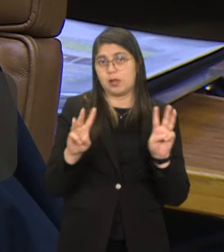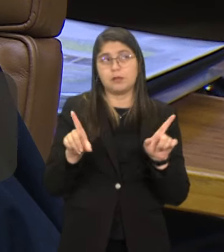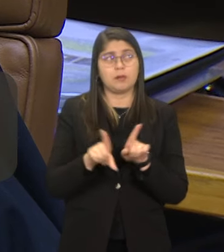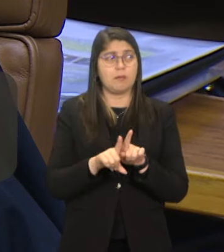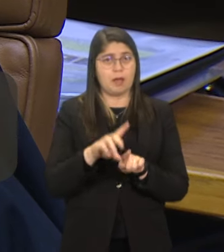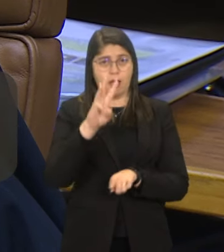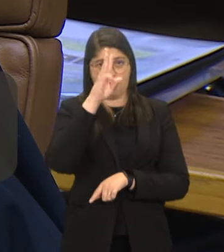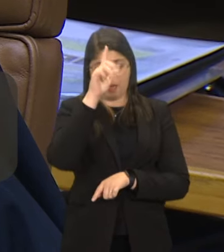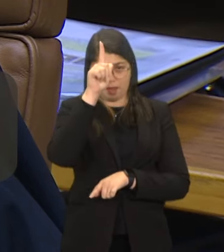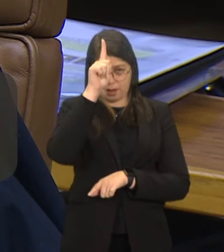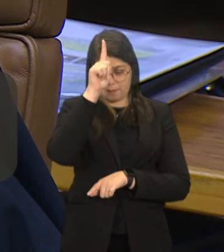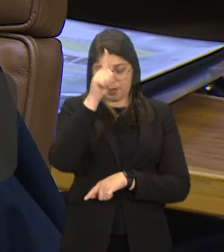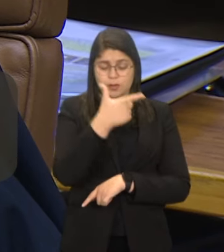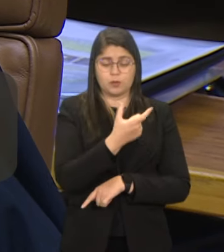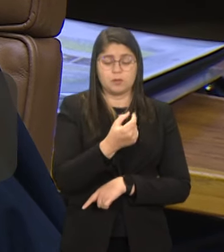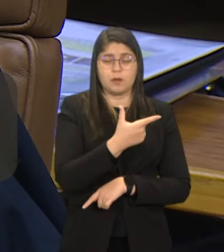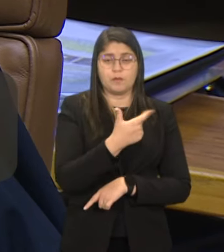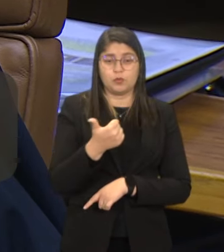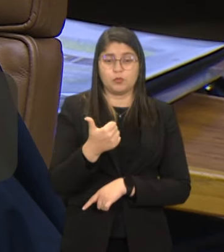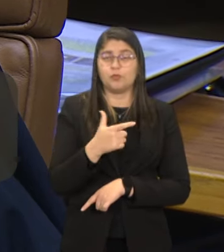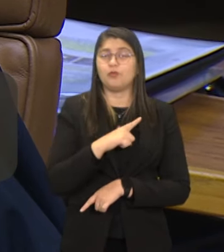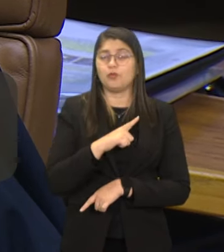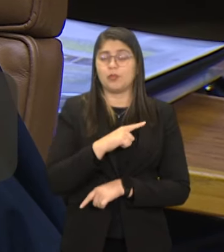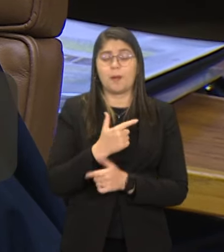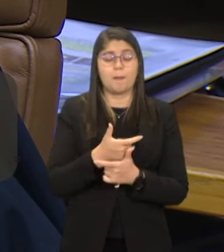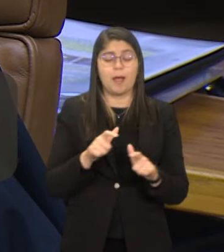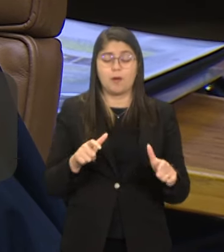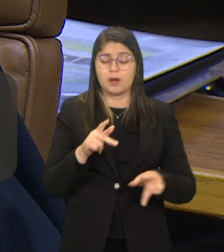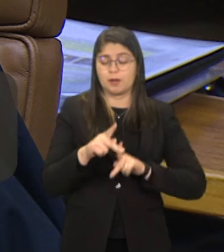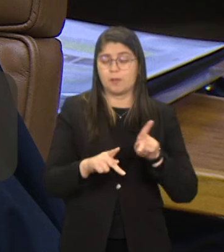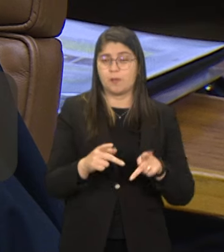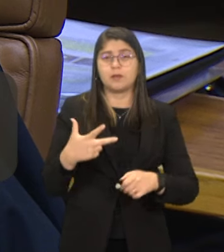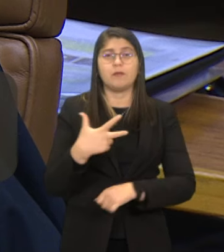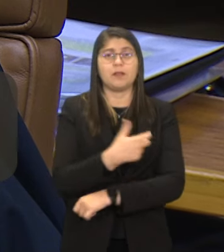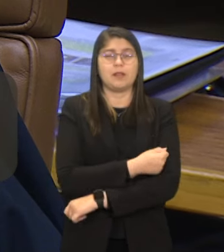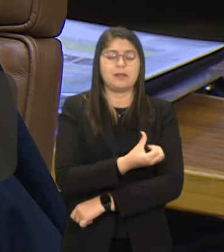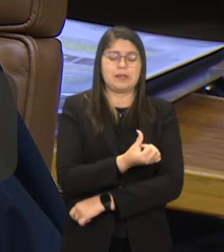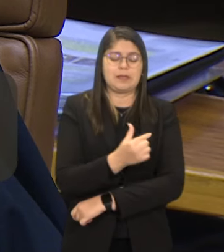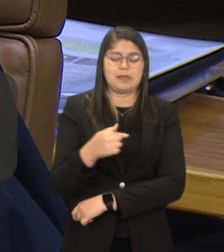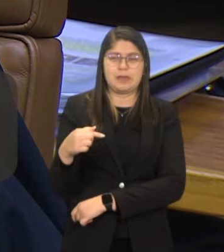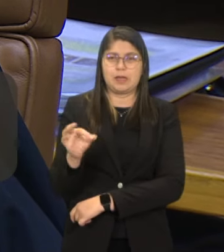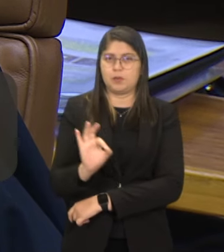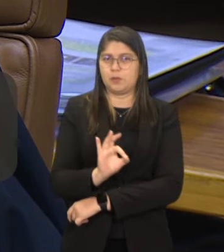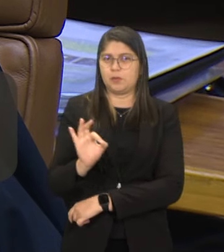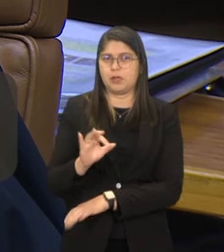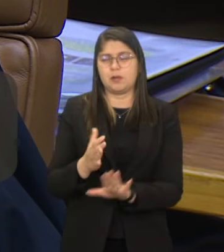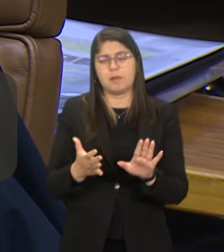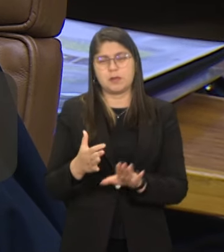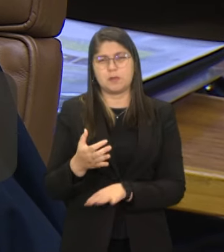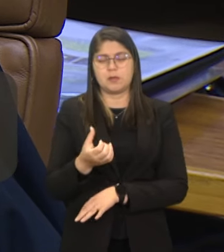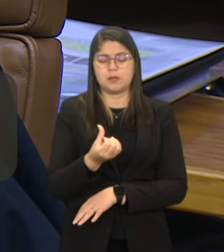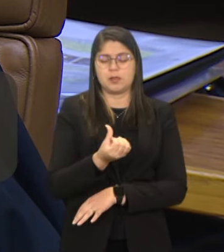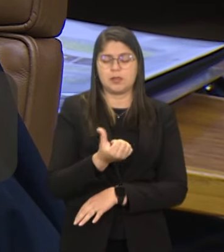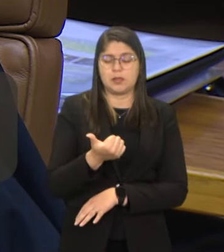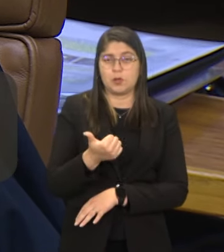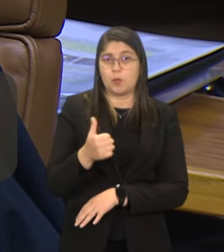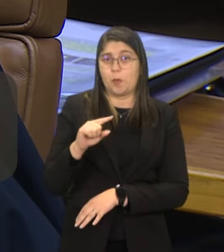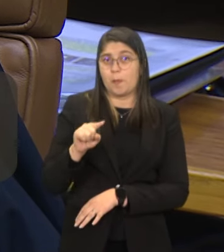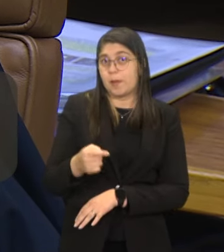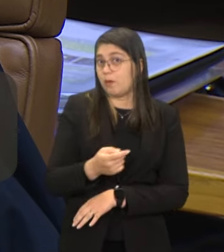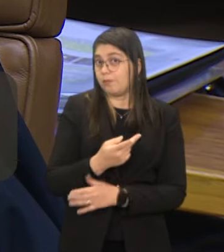em 2021, possuía a maior parte da população vacinada, 67%, e apresentava média de 61 mil casos por dia.